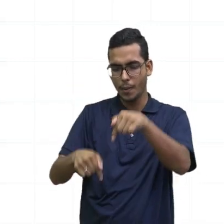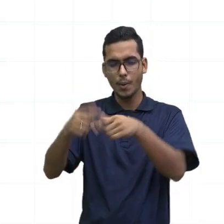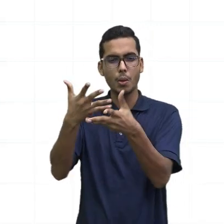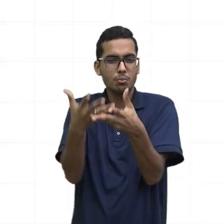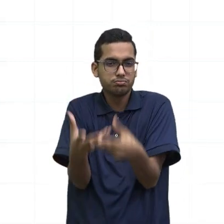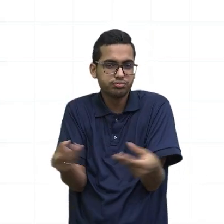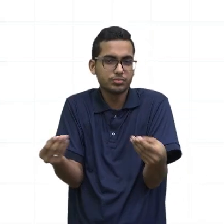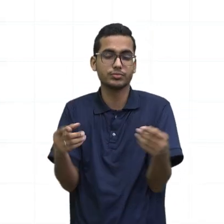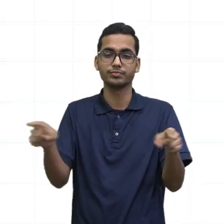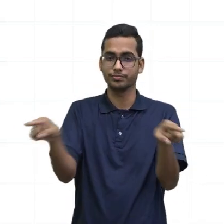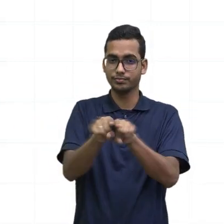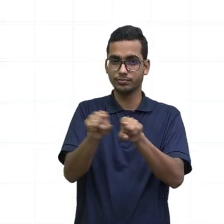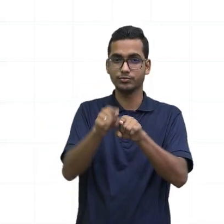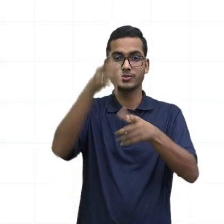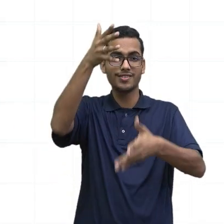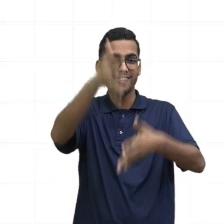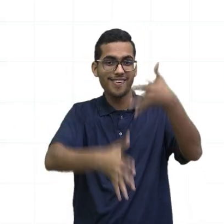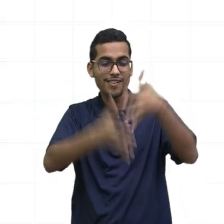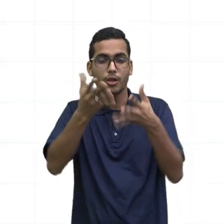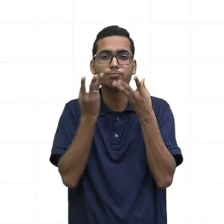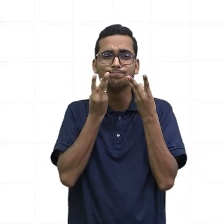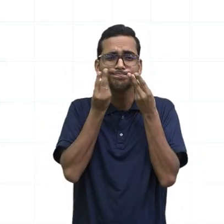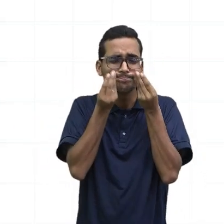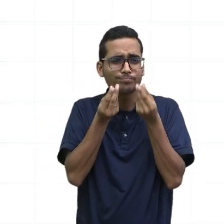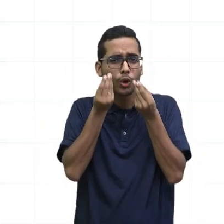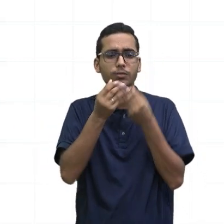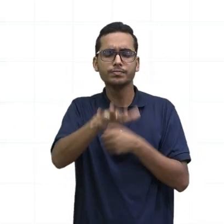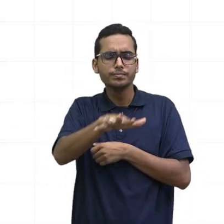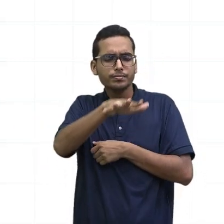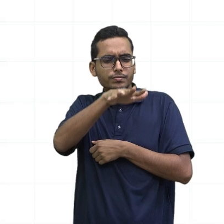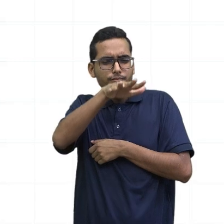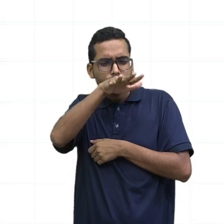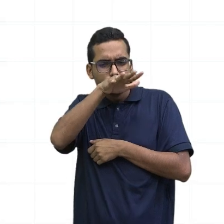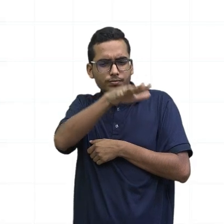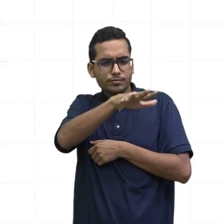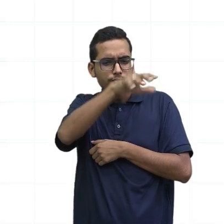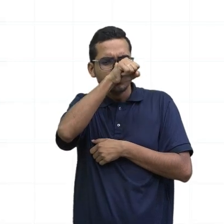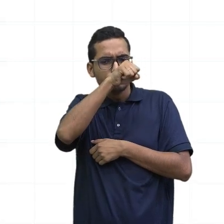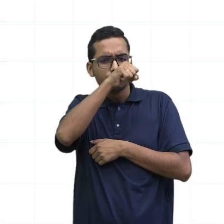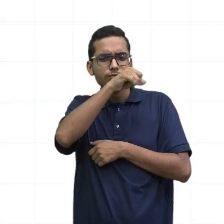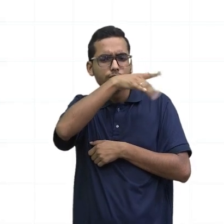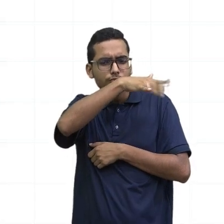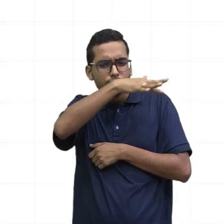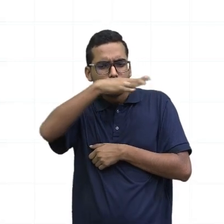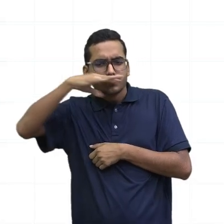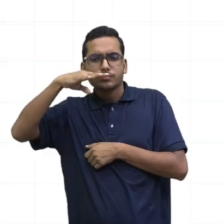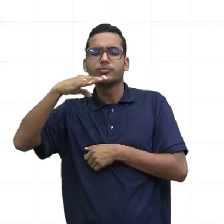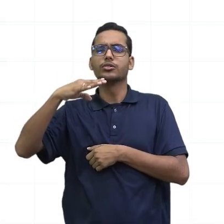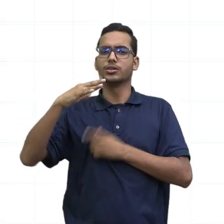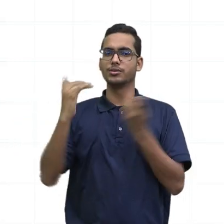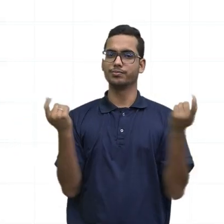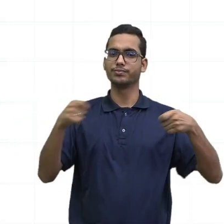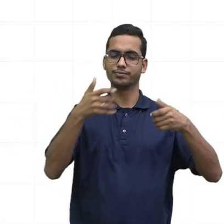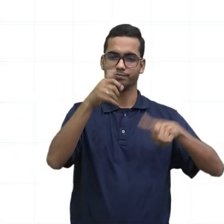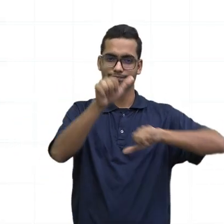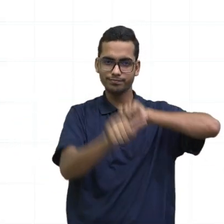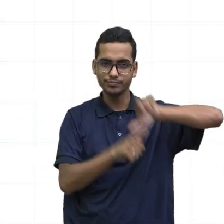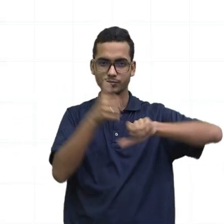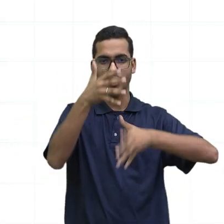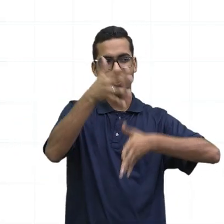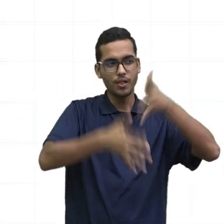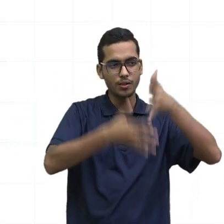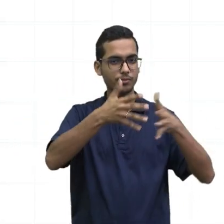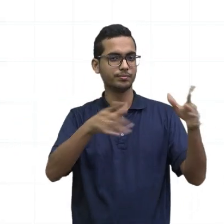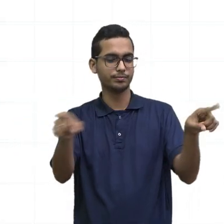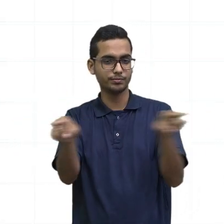vezes podem até interferir no sabor e no aroma desses alimentos, né? Então, as pesquisas, as pessoas que têm